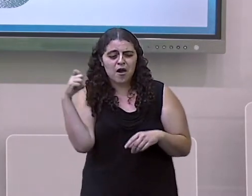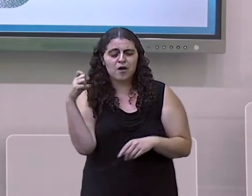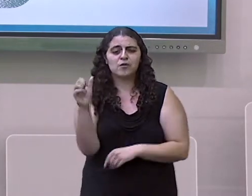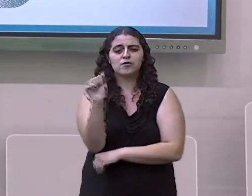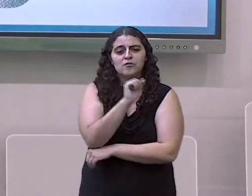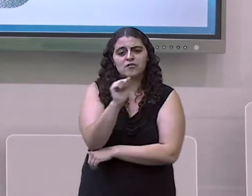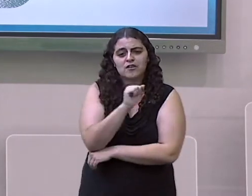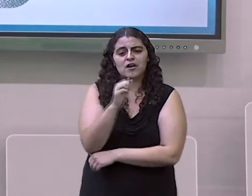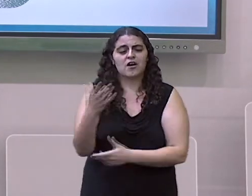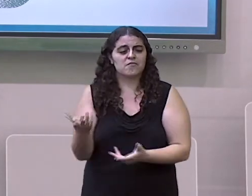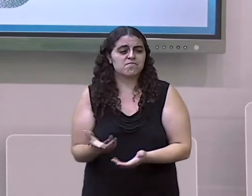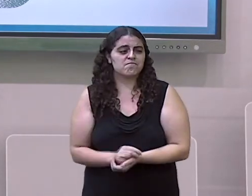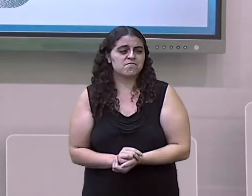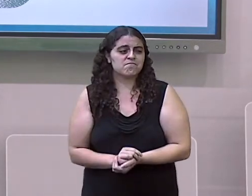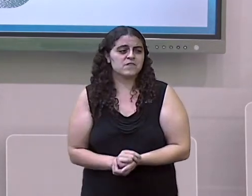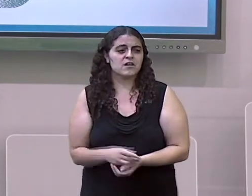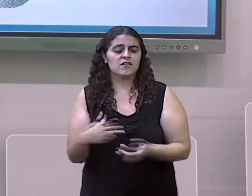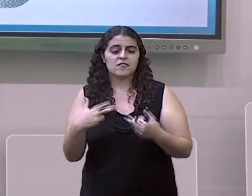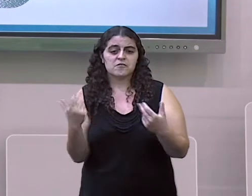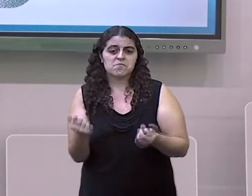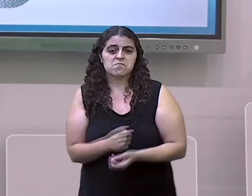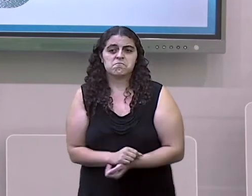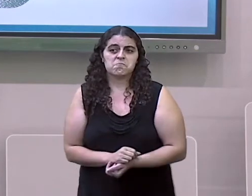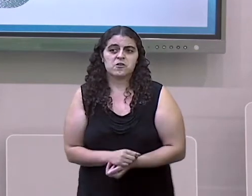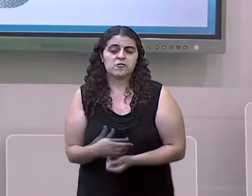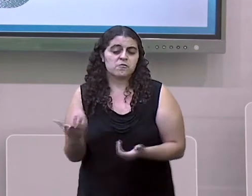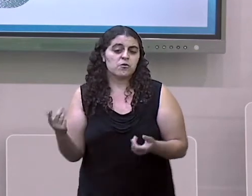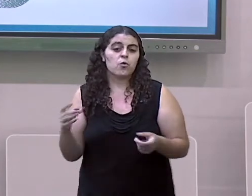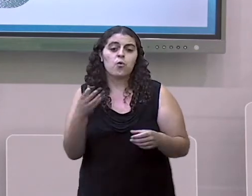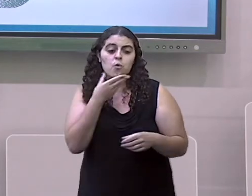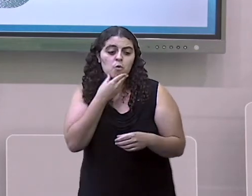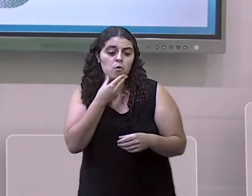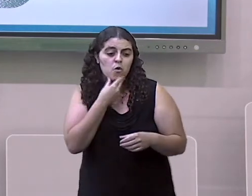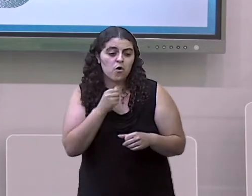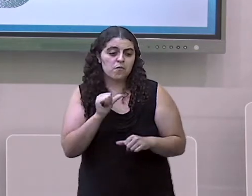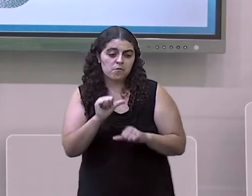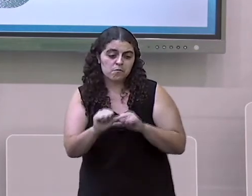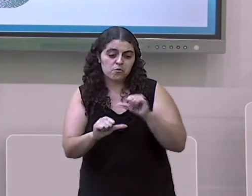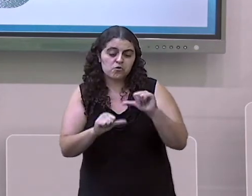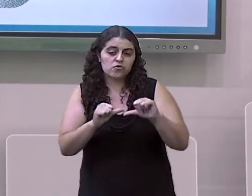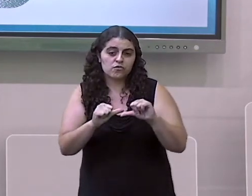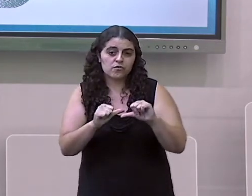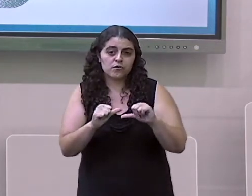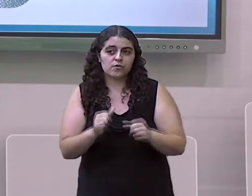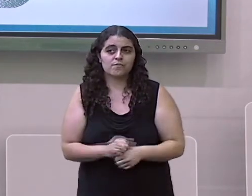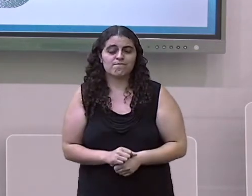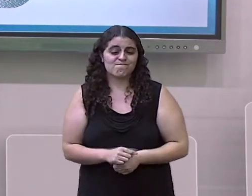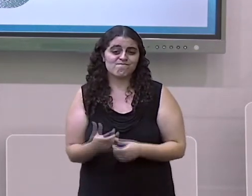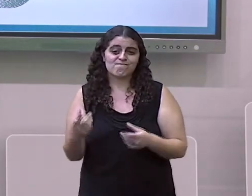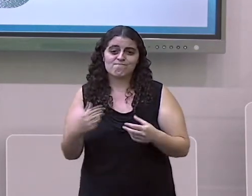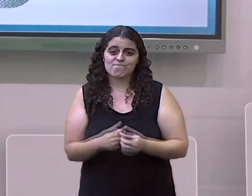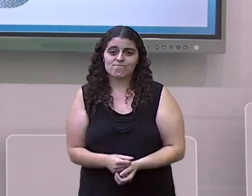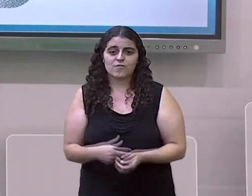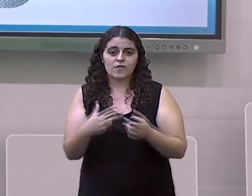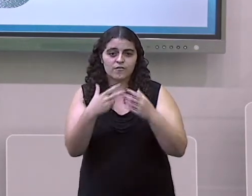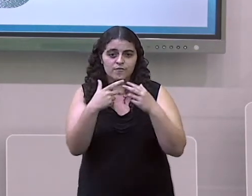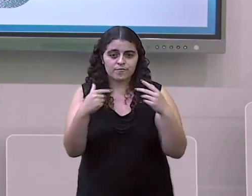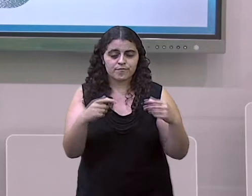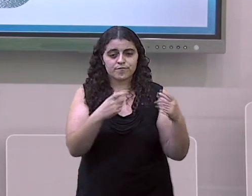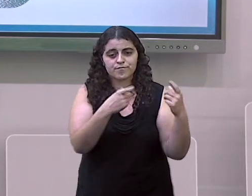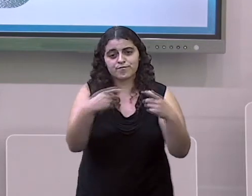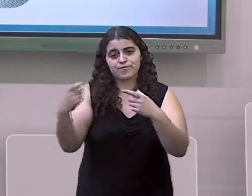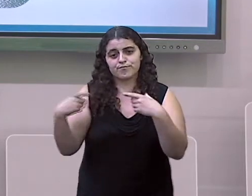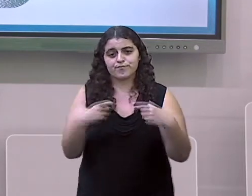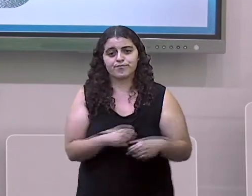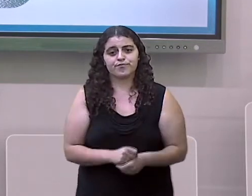nenhum ambiente que seja natural. Ou seja, mesmo longe, o homem ainda tem a capacidade de fazer o